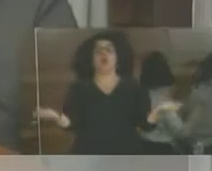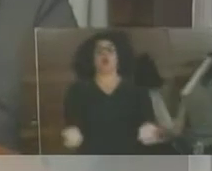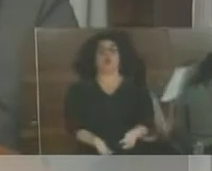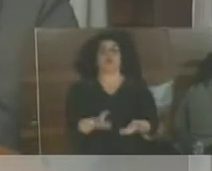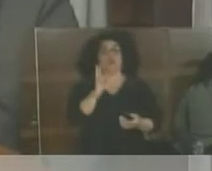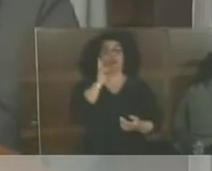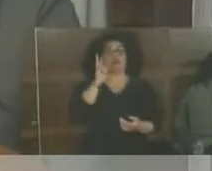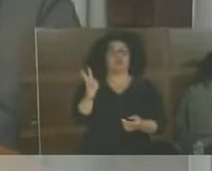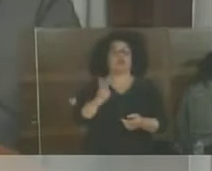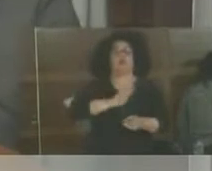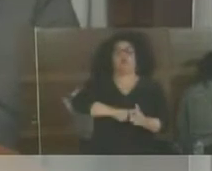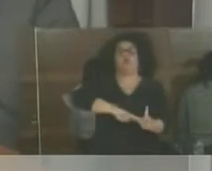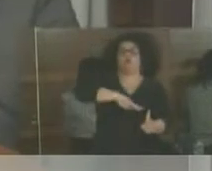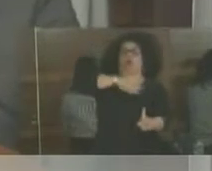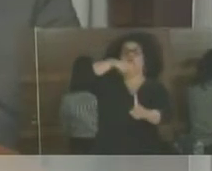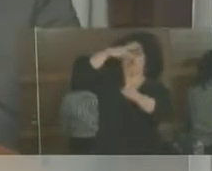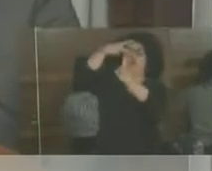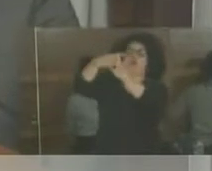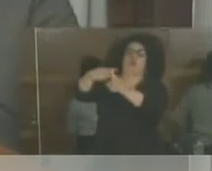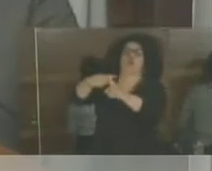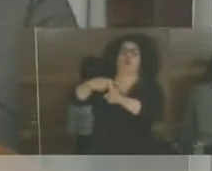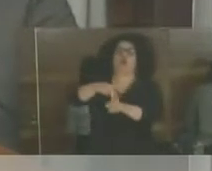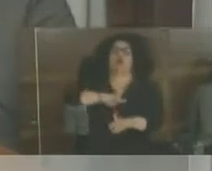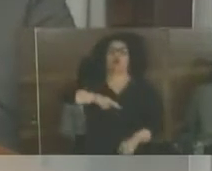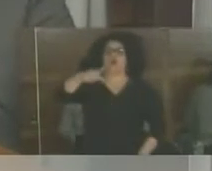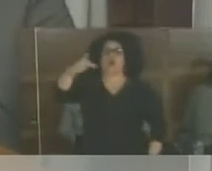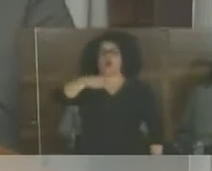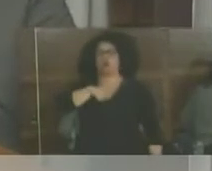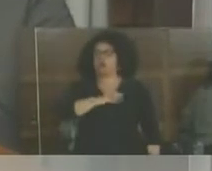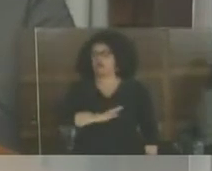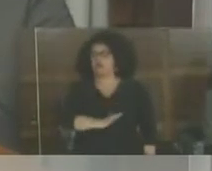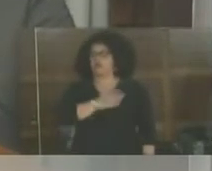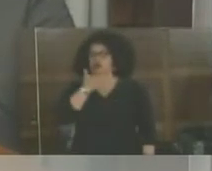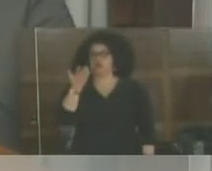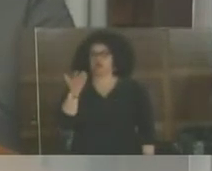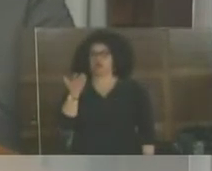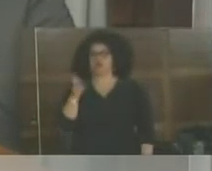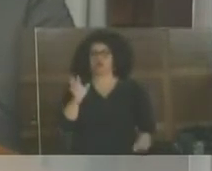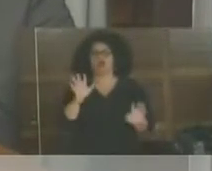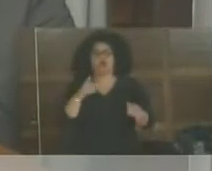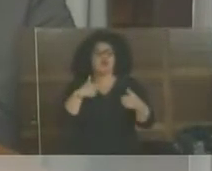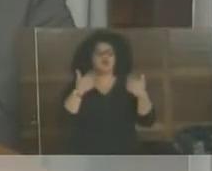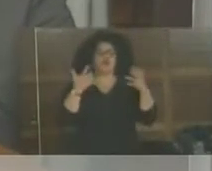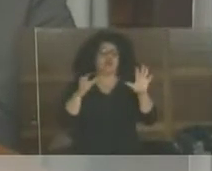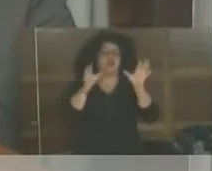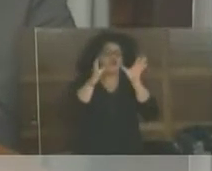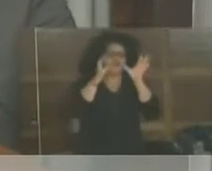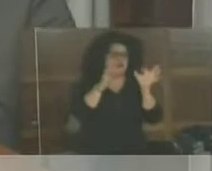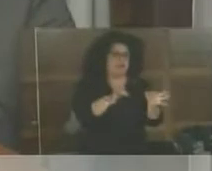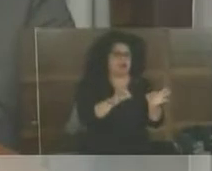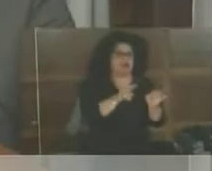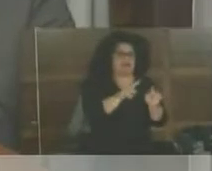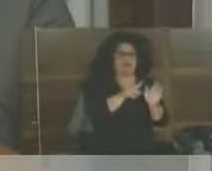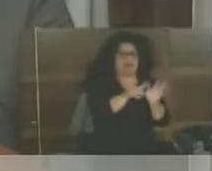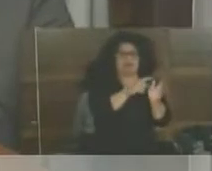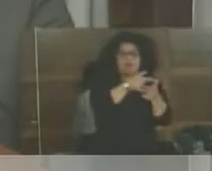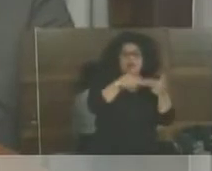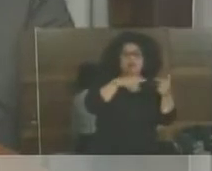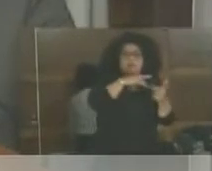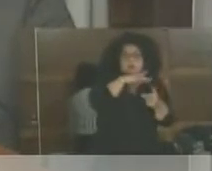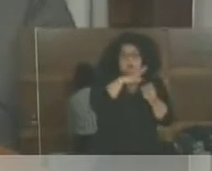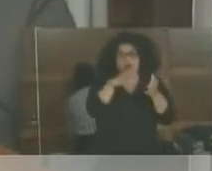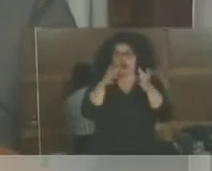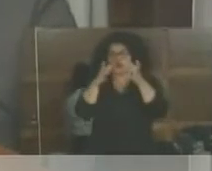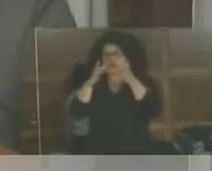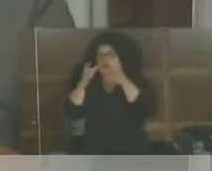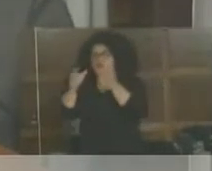pela Organização Mundial de Saúde são chocantes, mas eu não quero focar na parte negativa, eu quero focar na parte positiva,